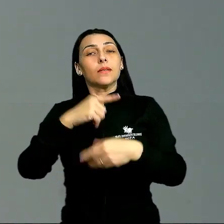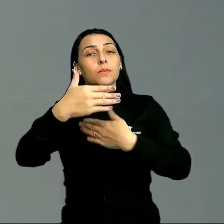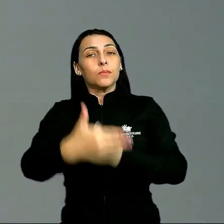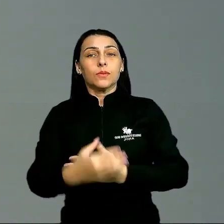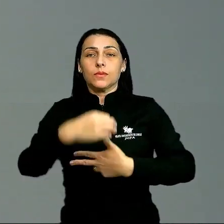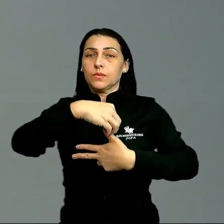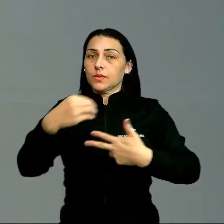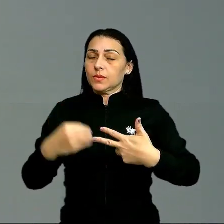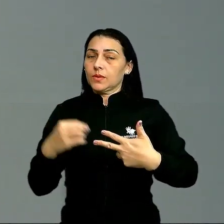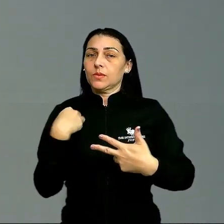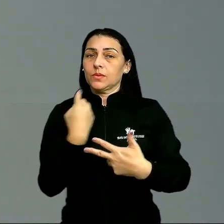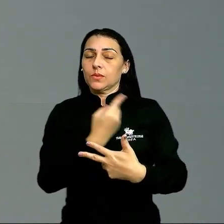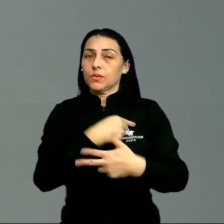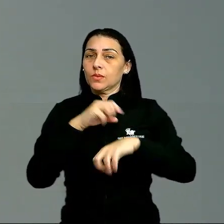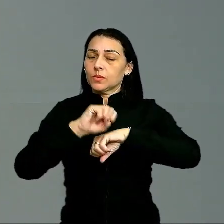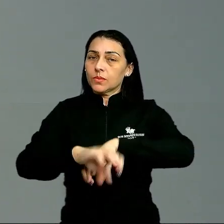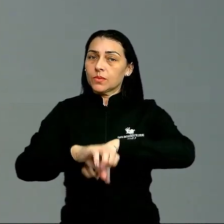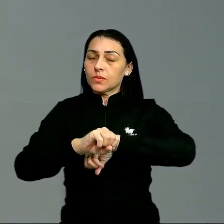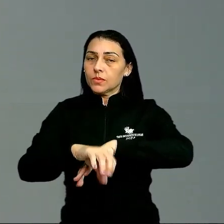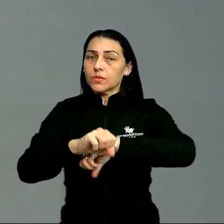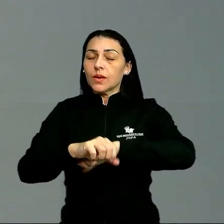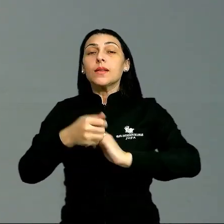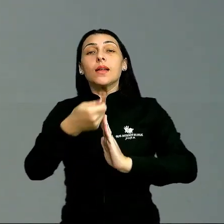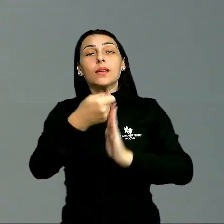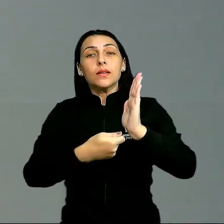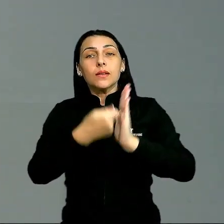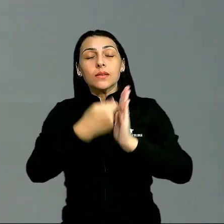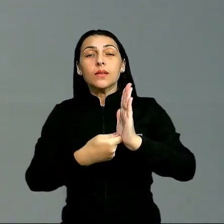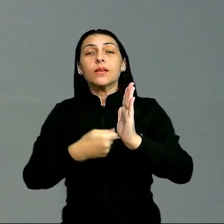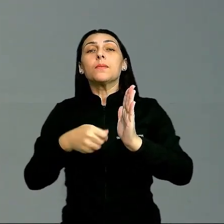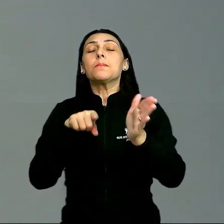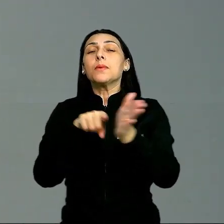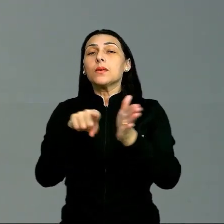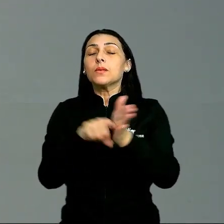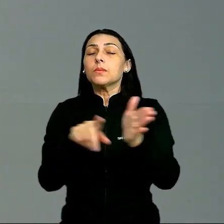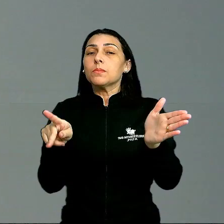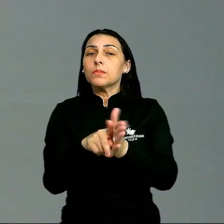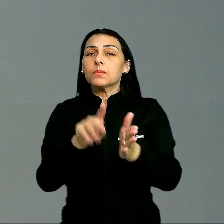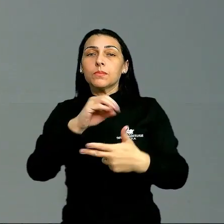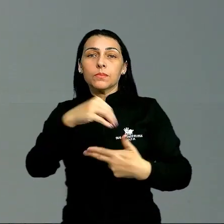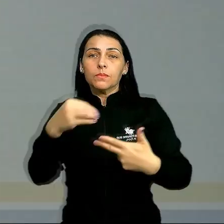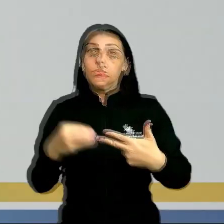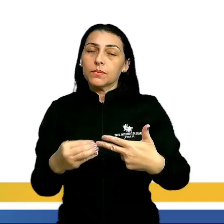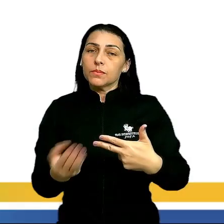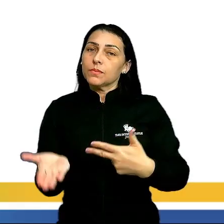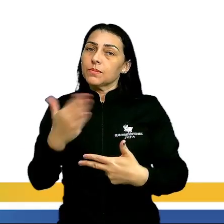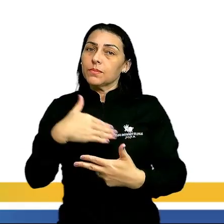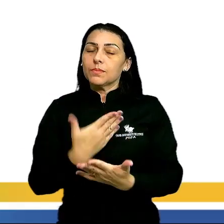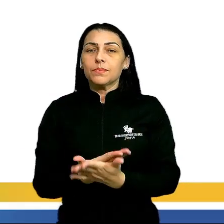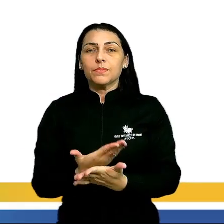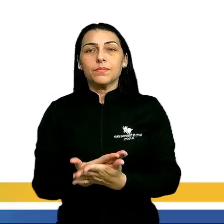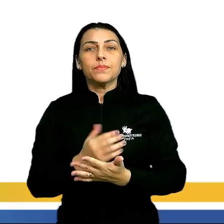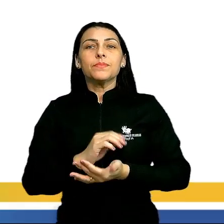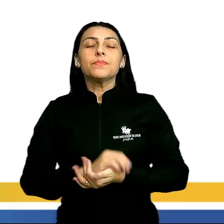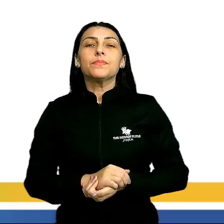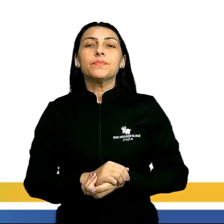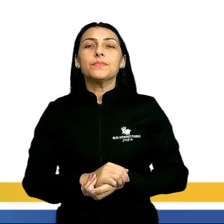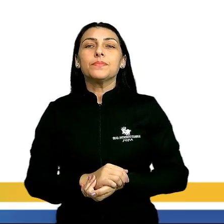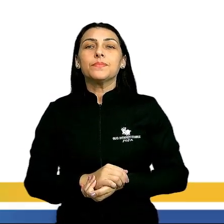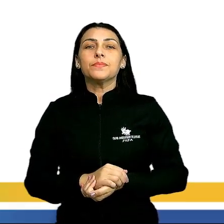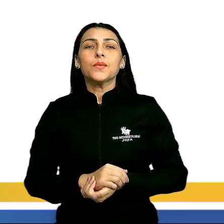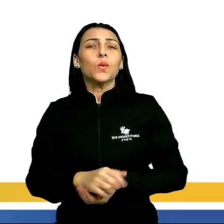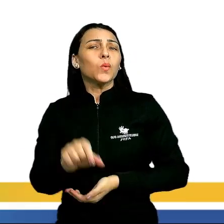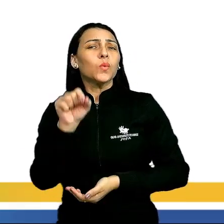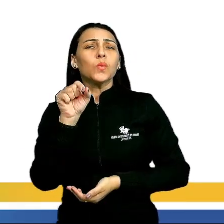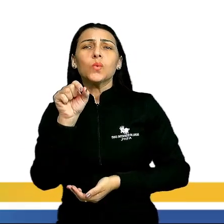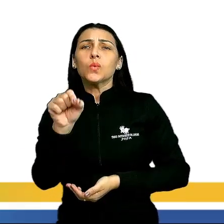Enem. Então, nós estamos trabalhando, além da redação, questões para o Enem. Vamos à nossa aula. Então,